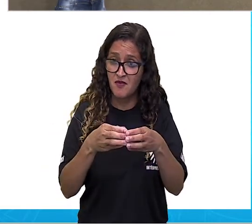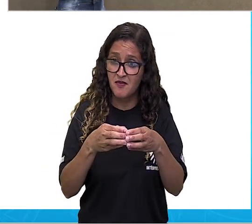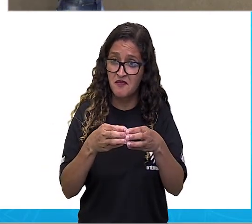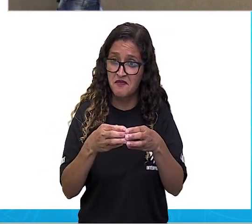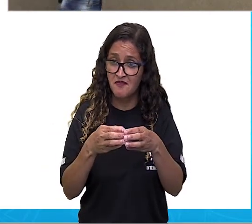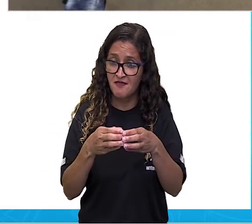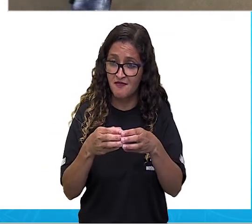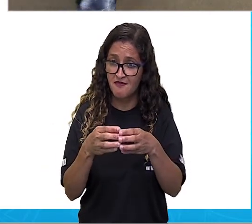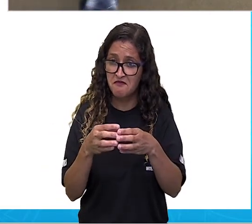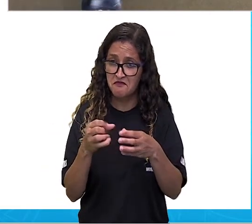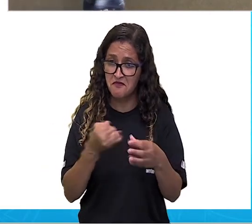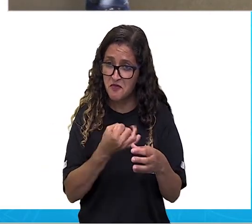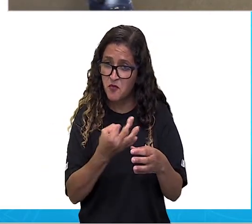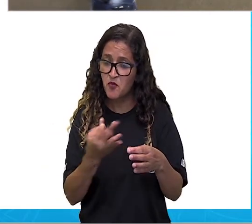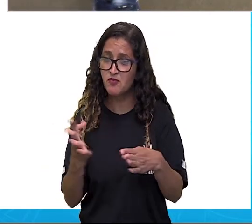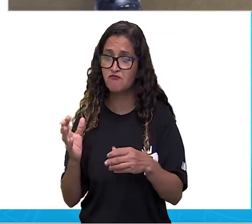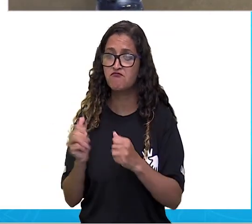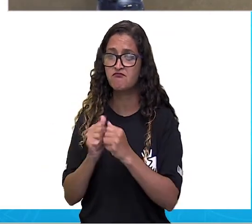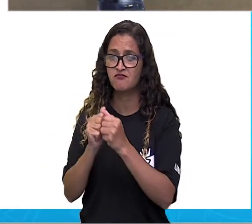Vamos contar?